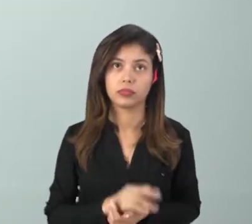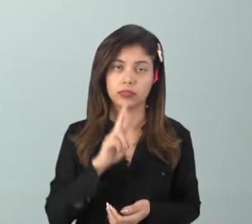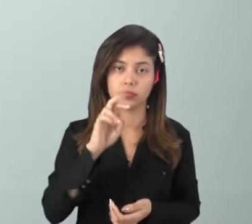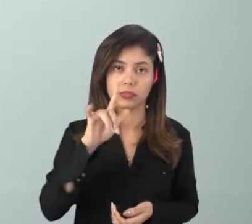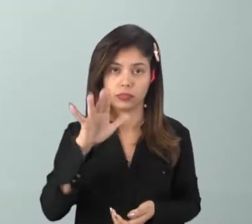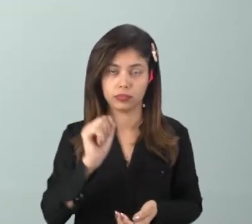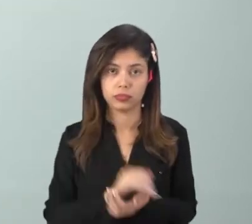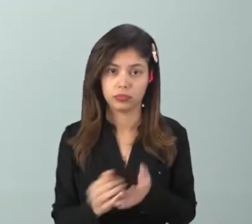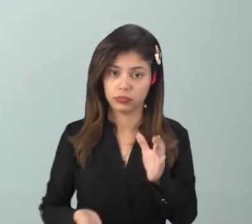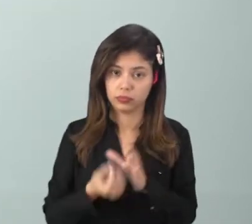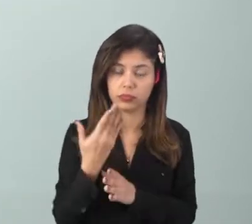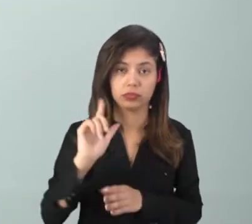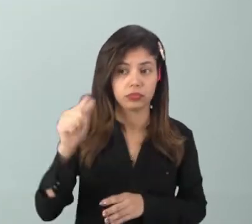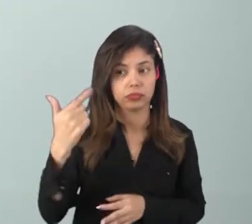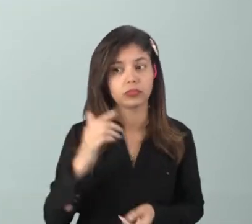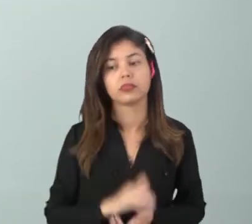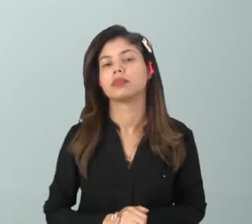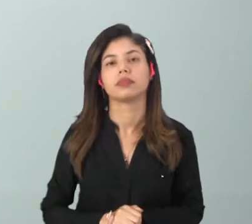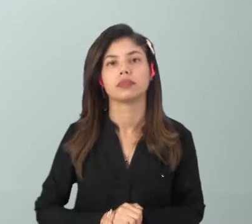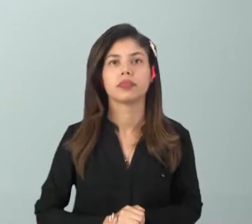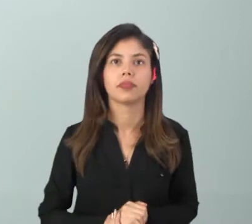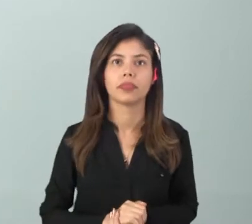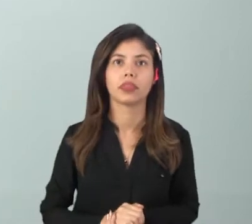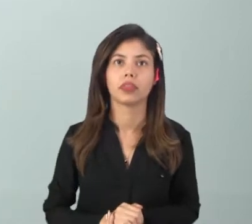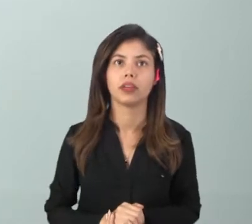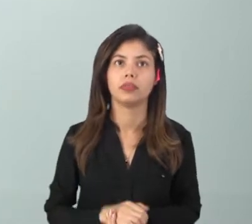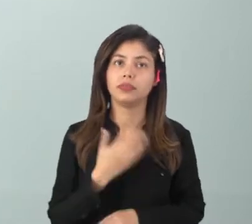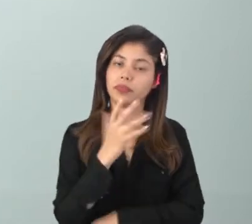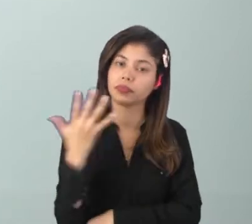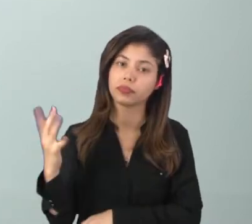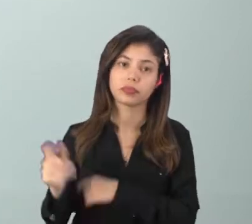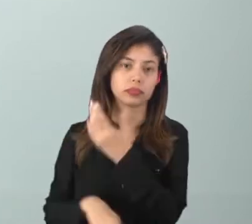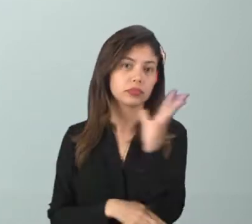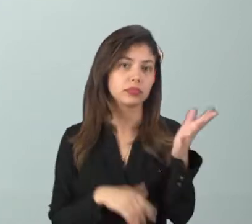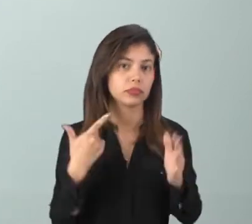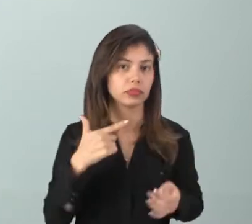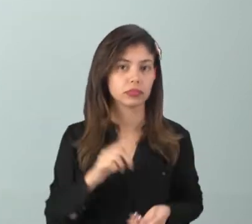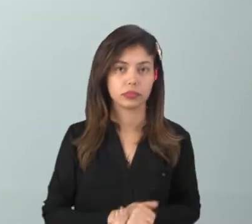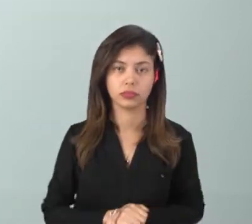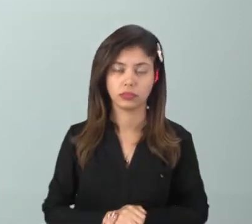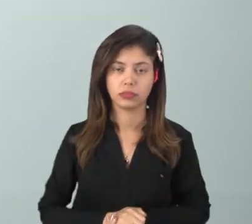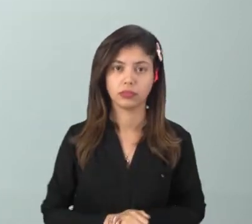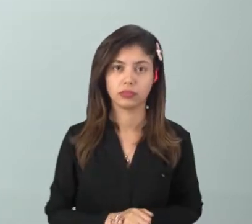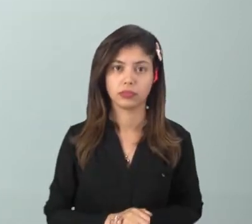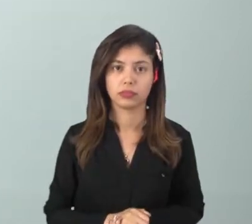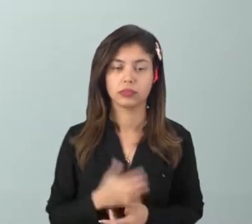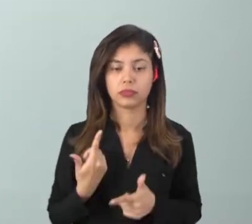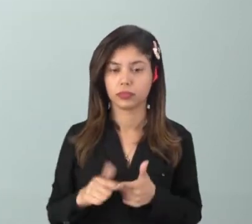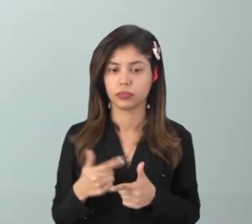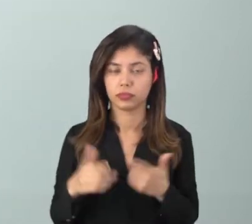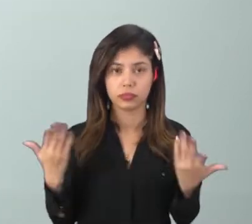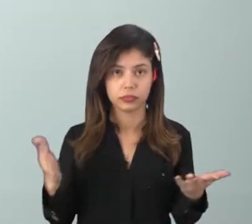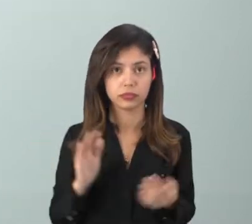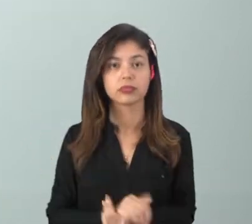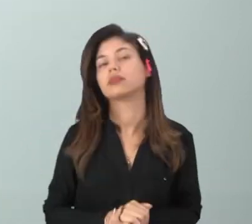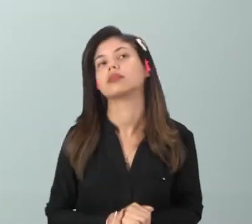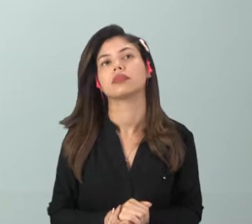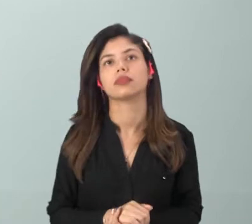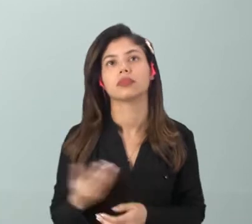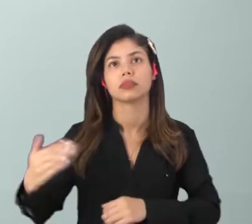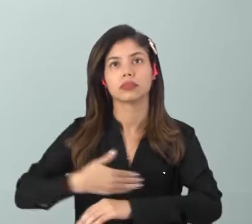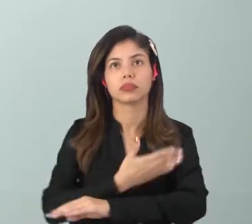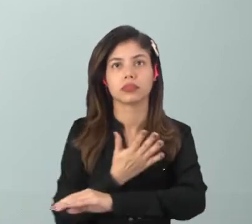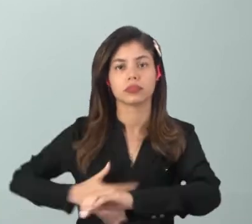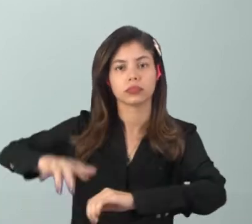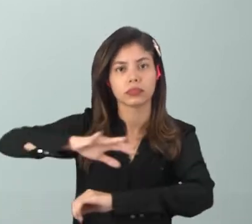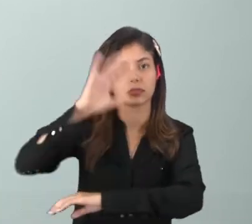regula a existência do outro, Sem plantas não existem animais e sem animais, plantas são prejudicadas, tá? Então, um ecossistema